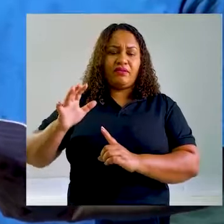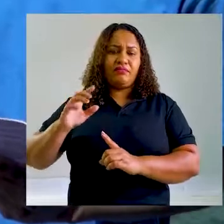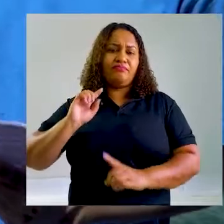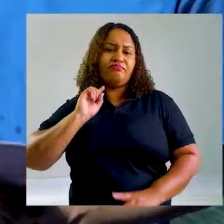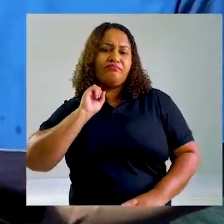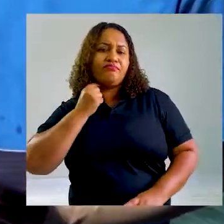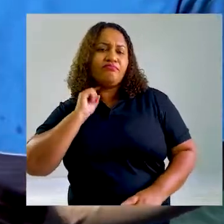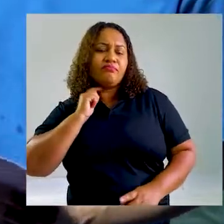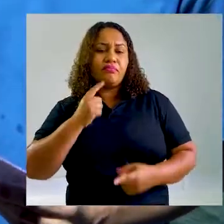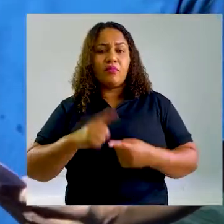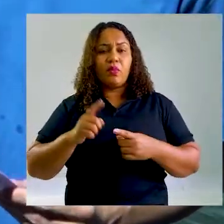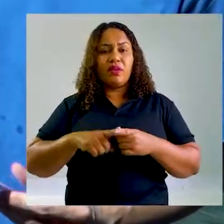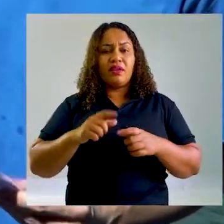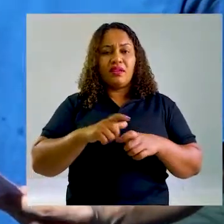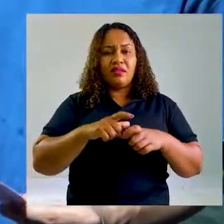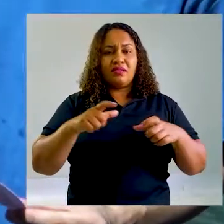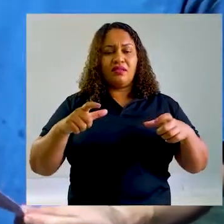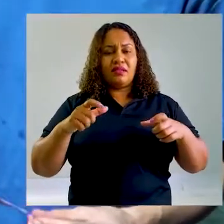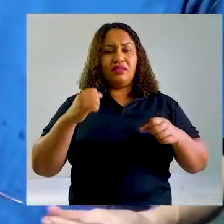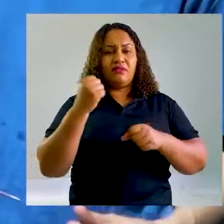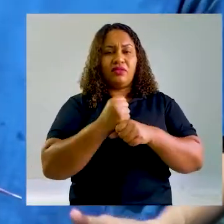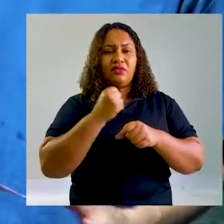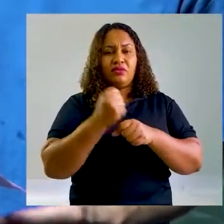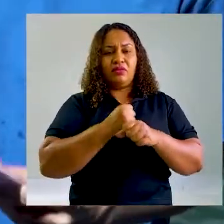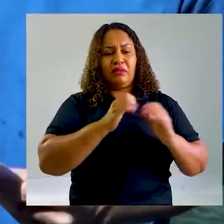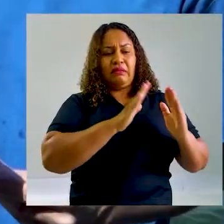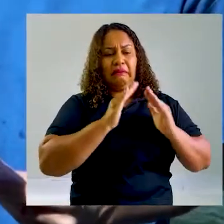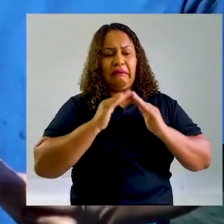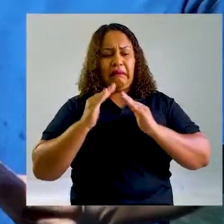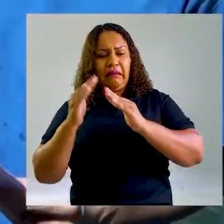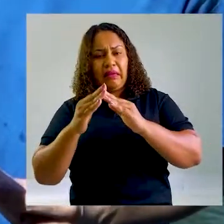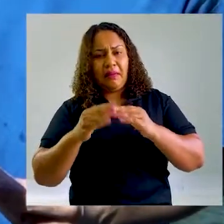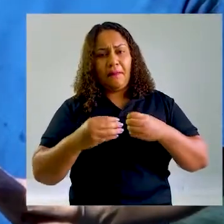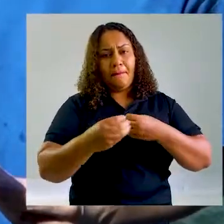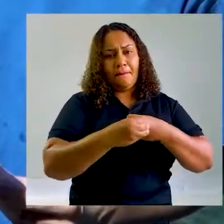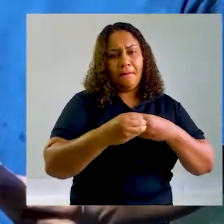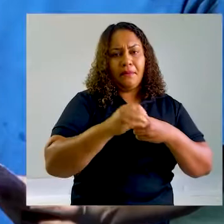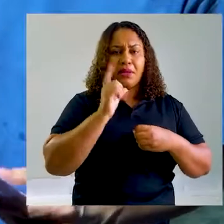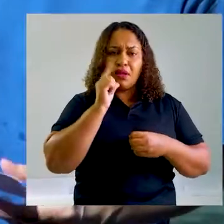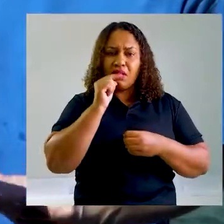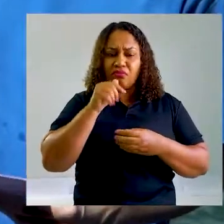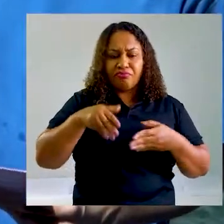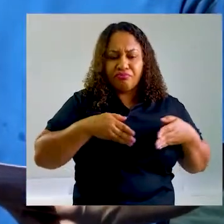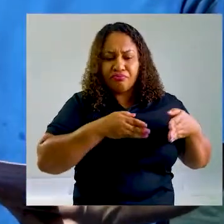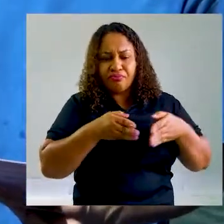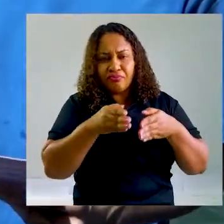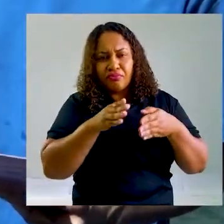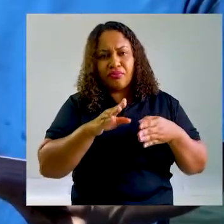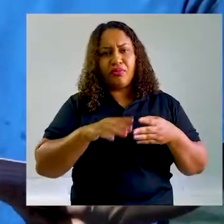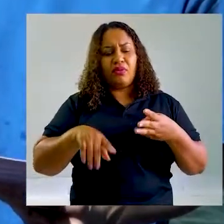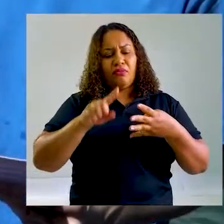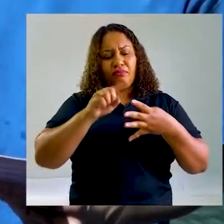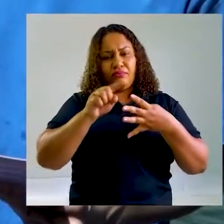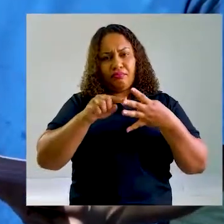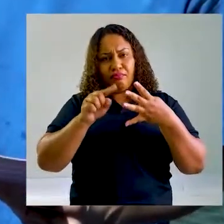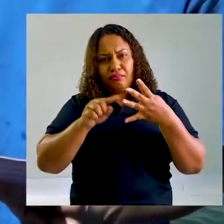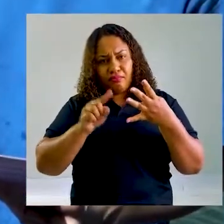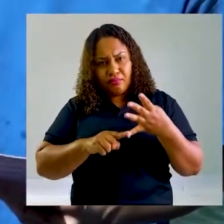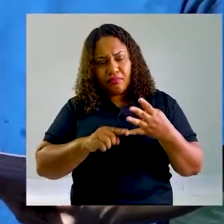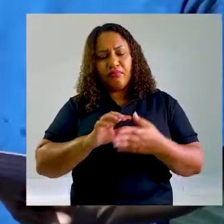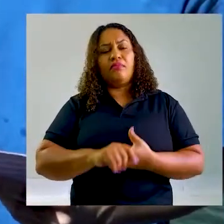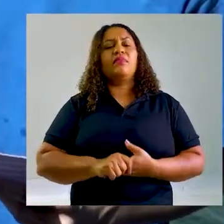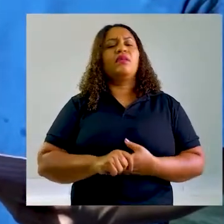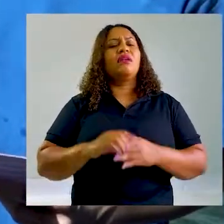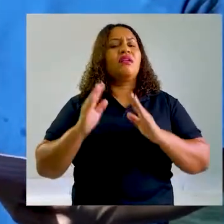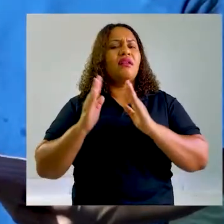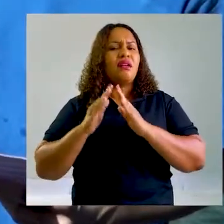cidade cresceu no entorno deles, cresceu em volta deles. No bairro Bacuri, por exemplo, e em outros bairros também, a boa